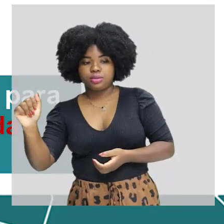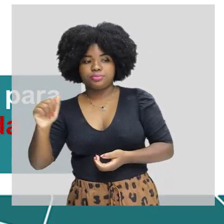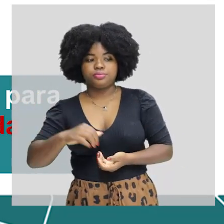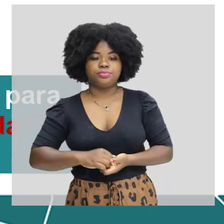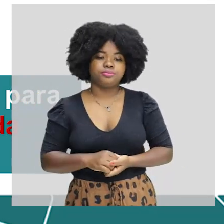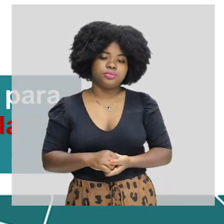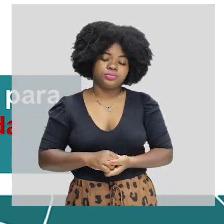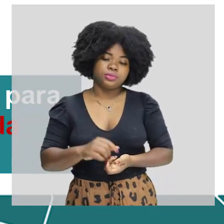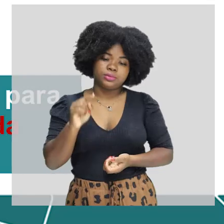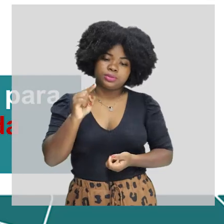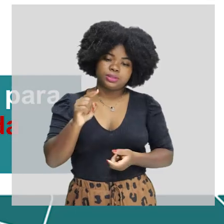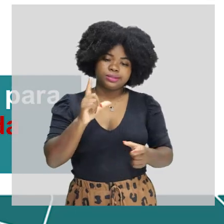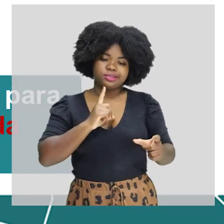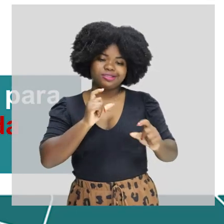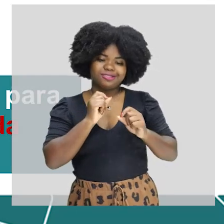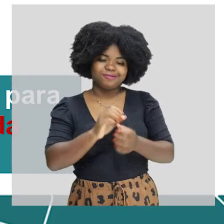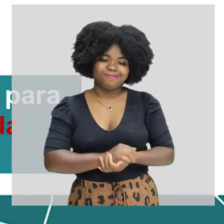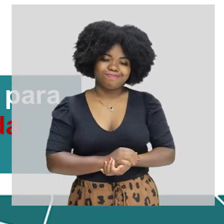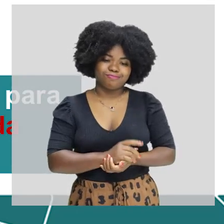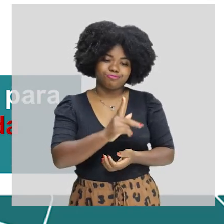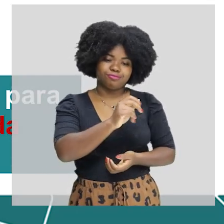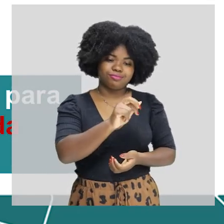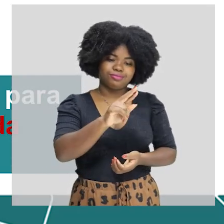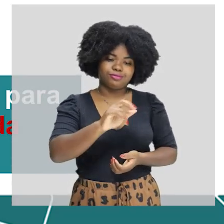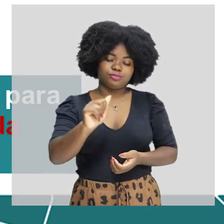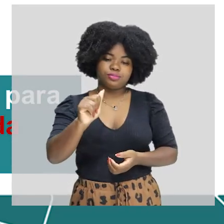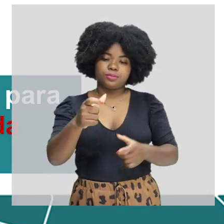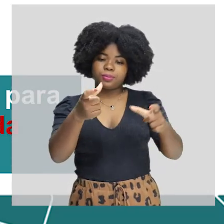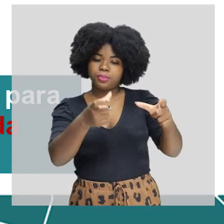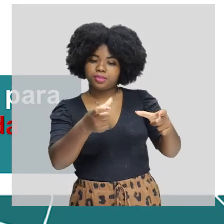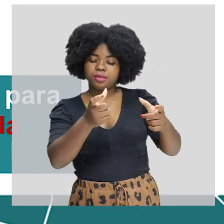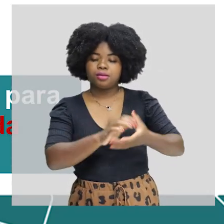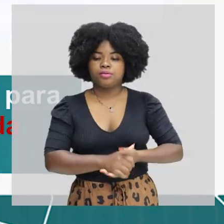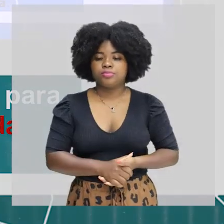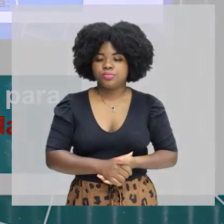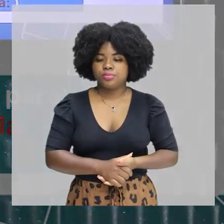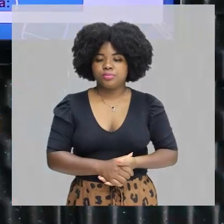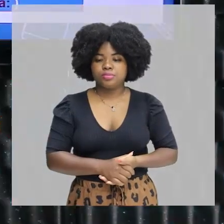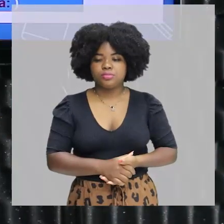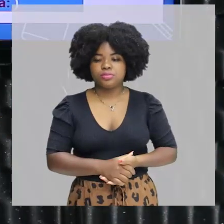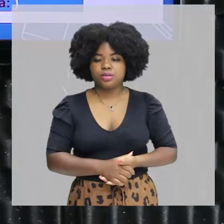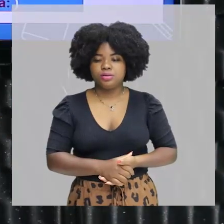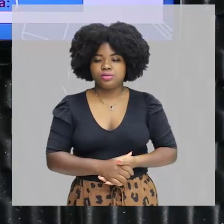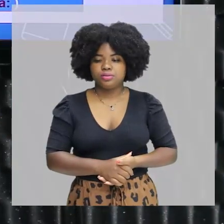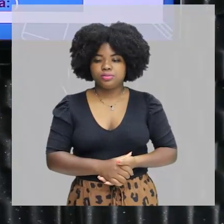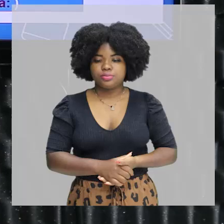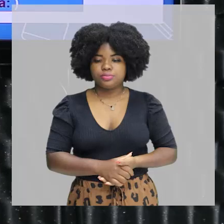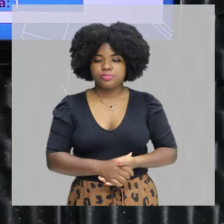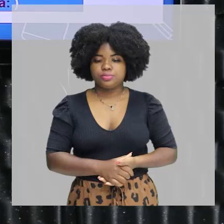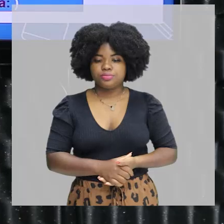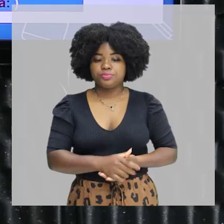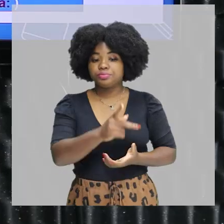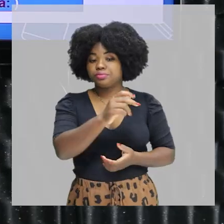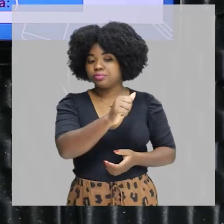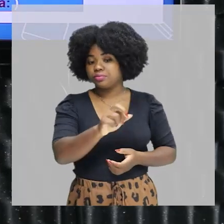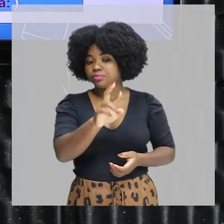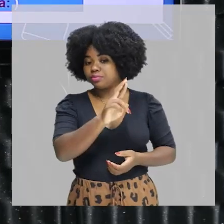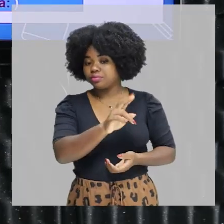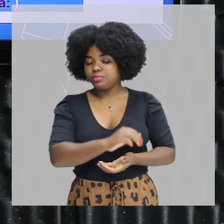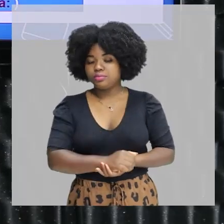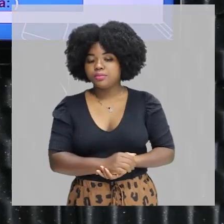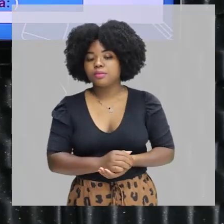Quando você vai para algum lugar que você não vai sair, como a casa que você mora, é para,